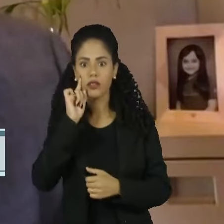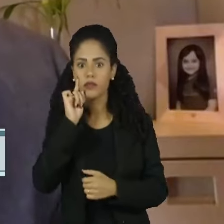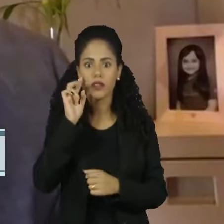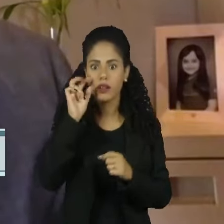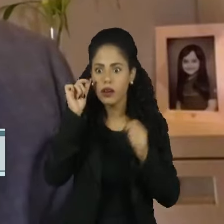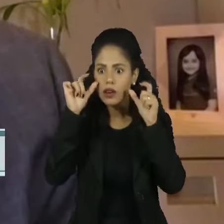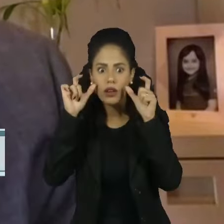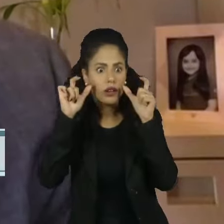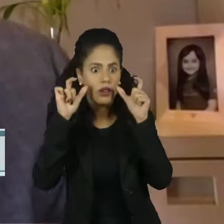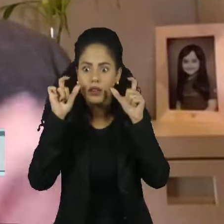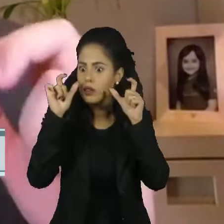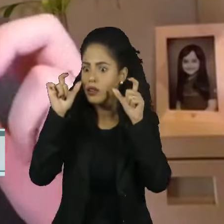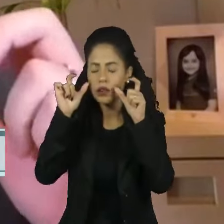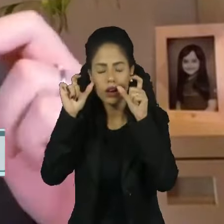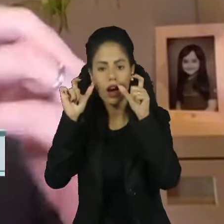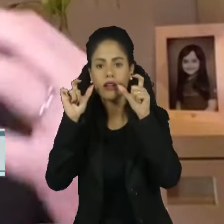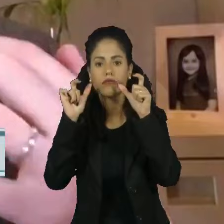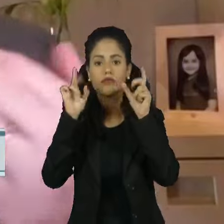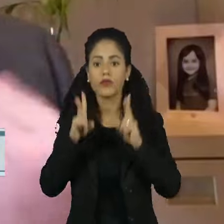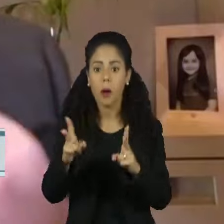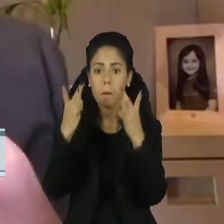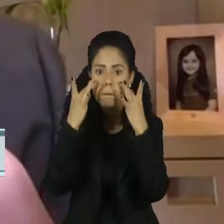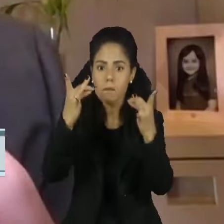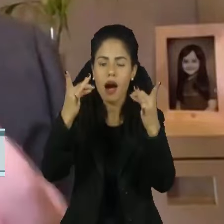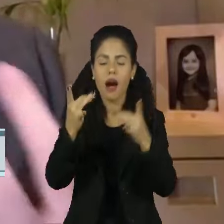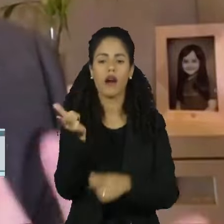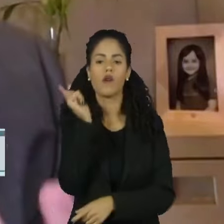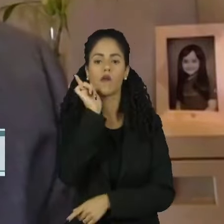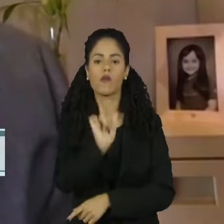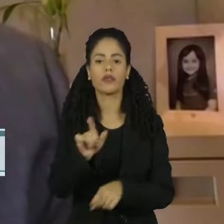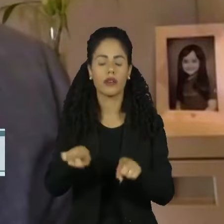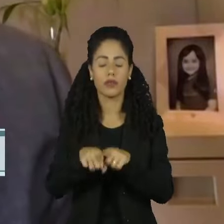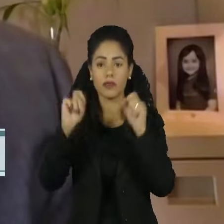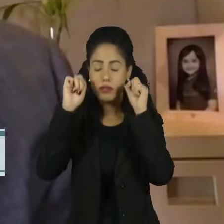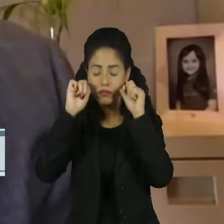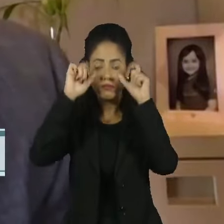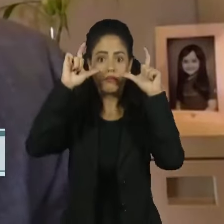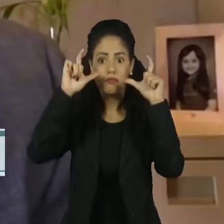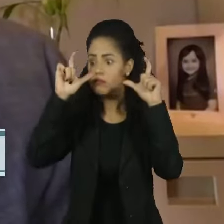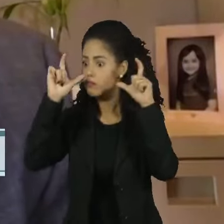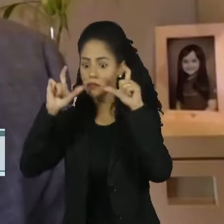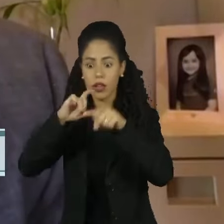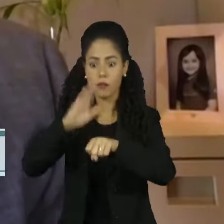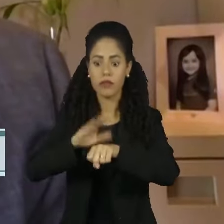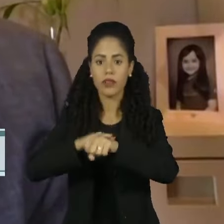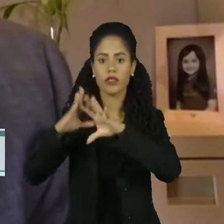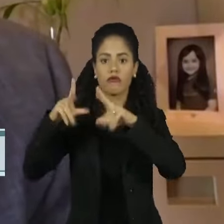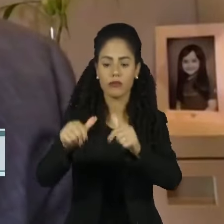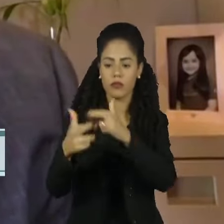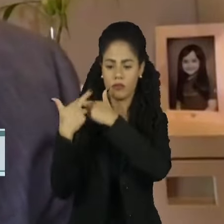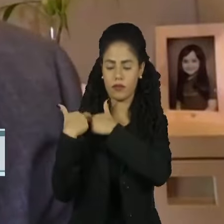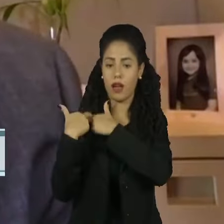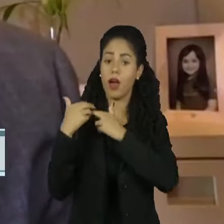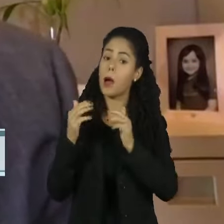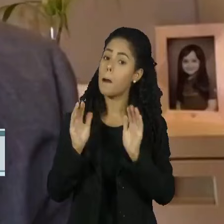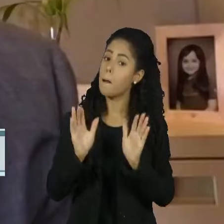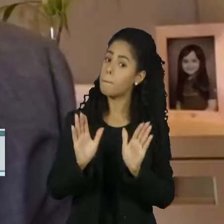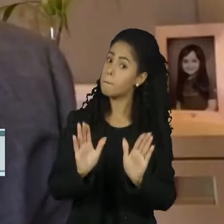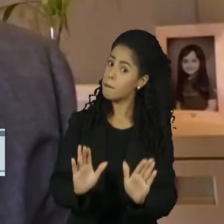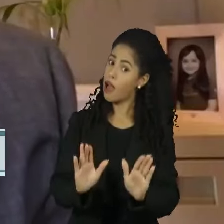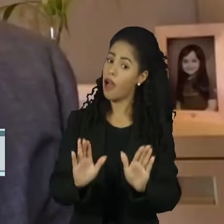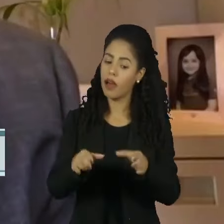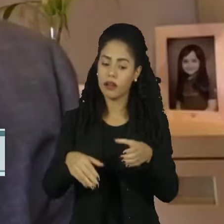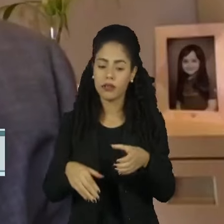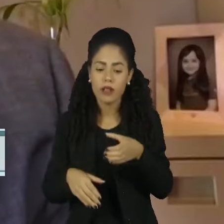de atenção, aumentam o nível de que você está acordado. Em geral, essas bebidas